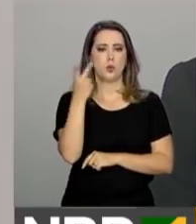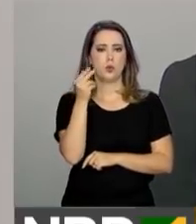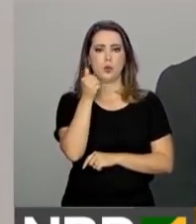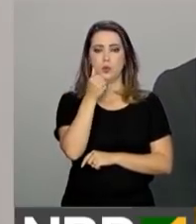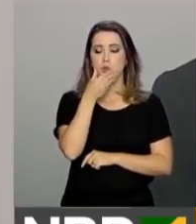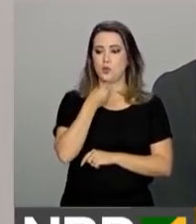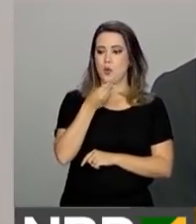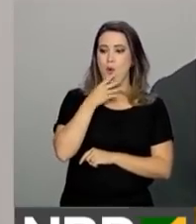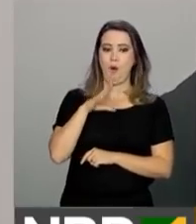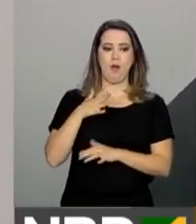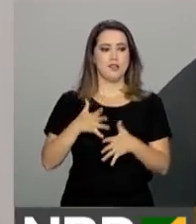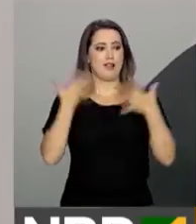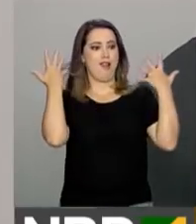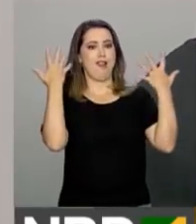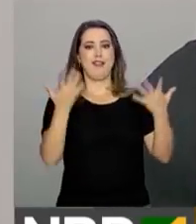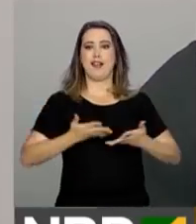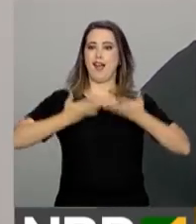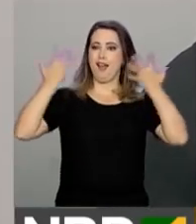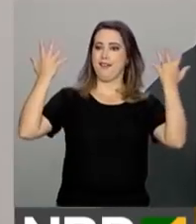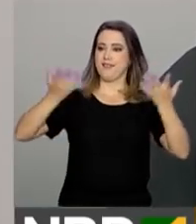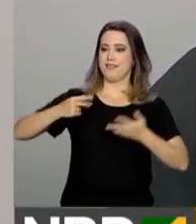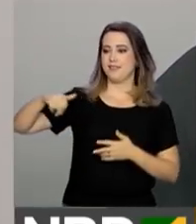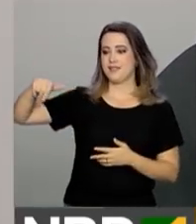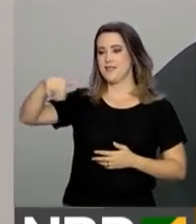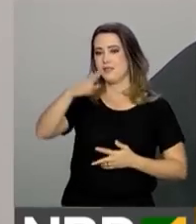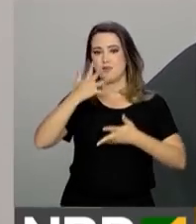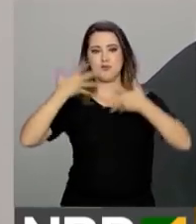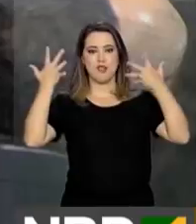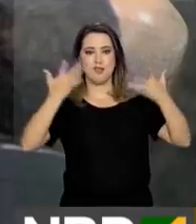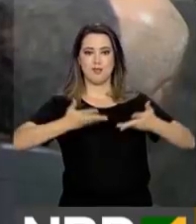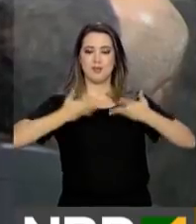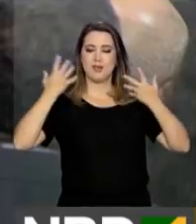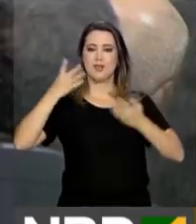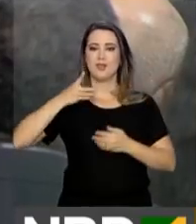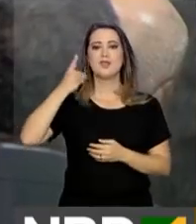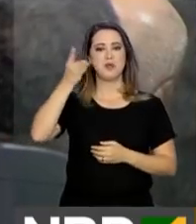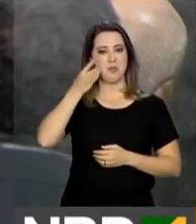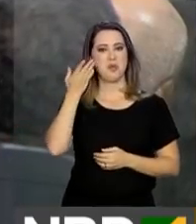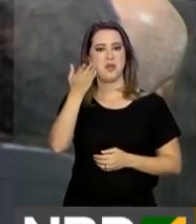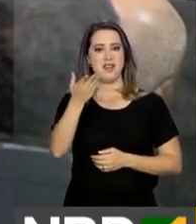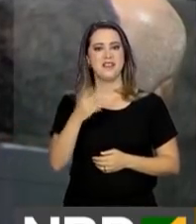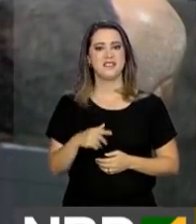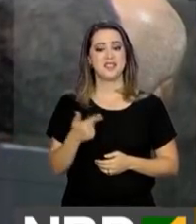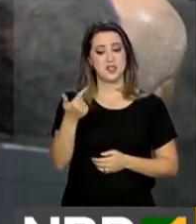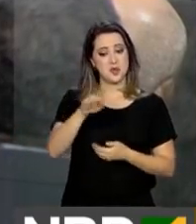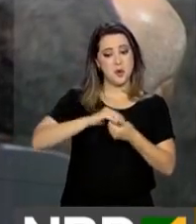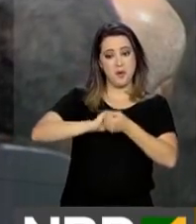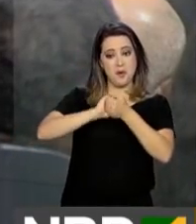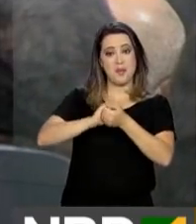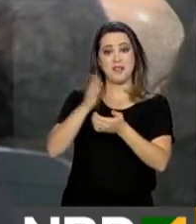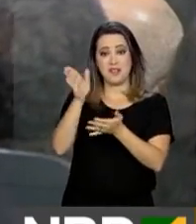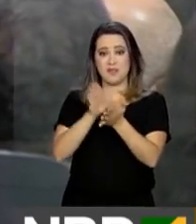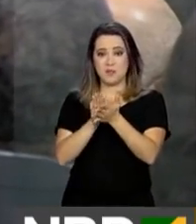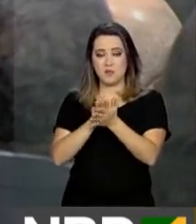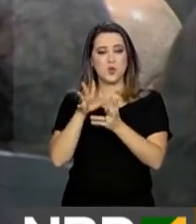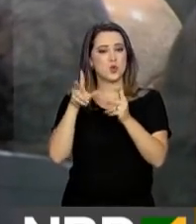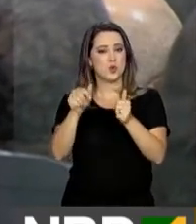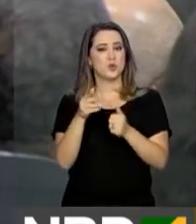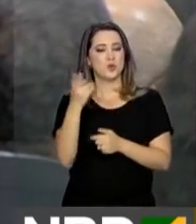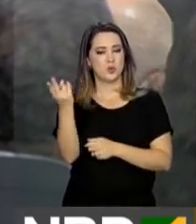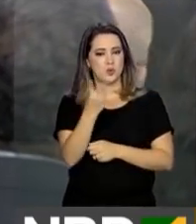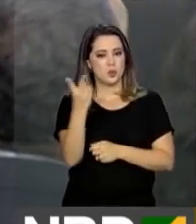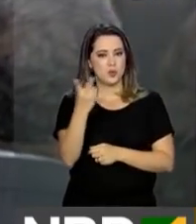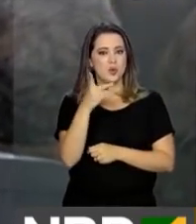irradiava felicidade enquanto circulava pela china de modo que o pinato oferece mais uma vez o aplauso de todos assim como ver